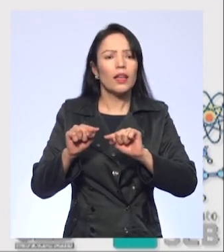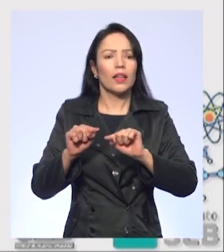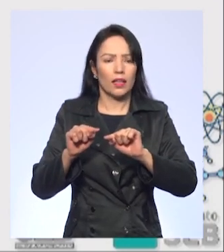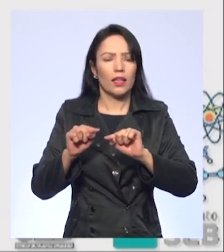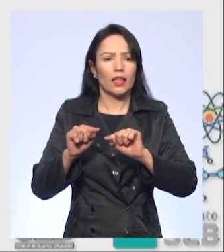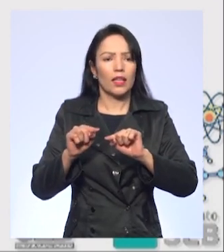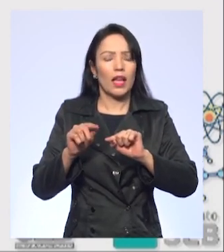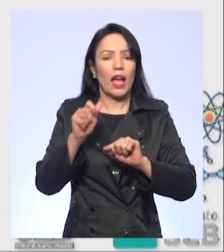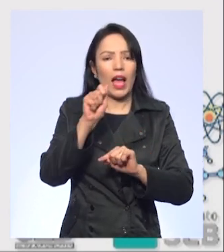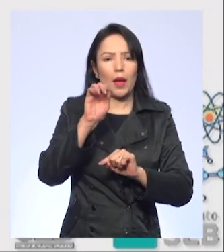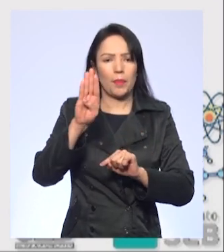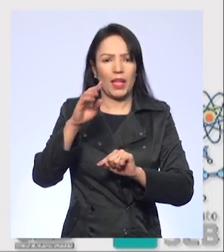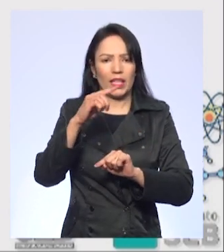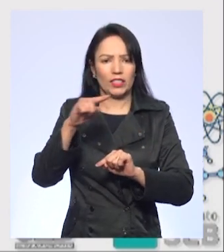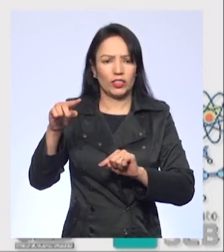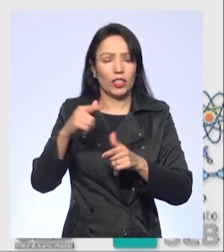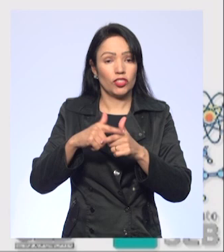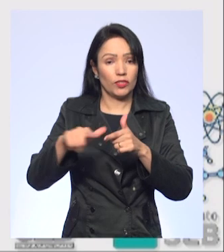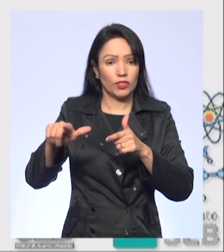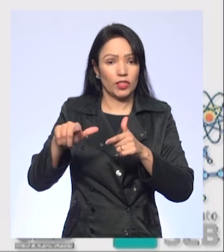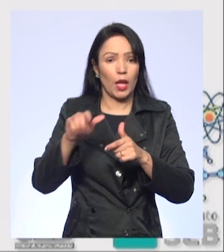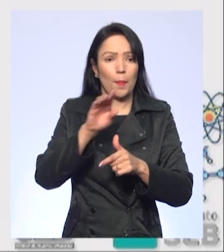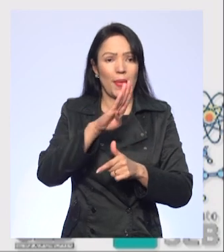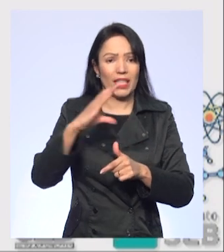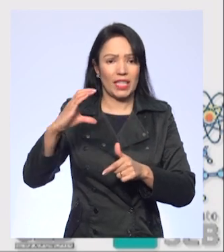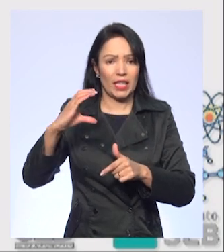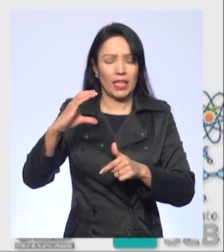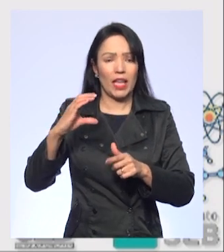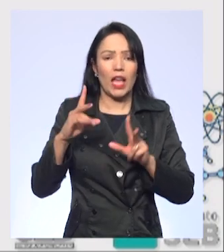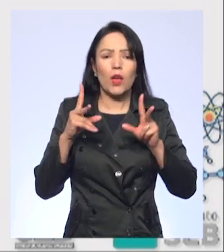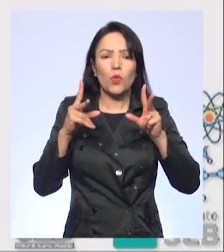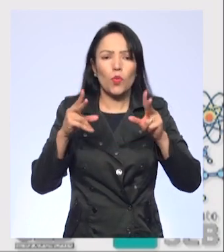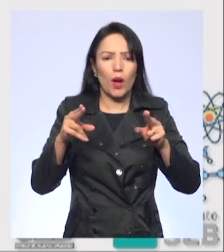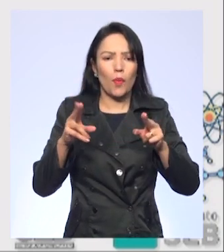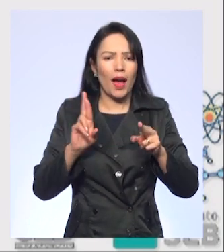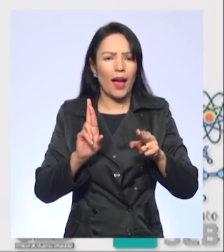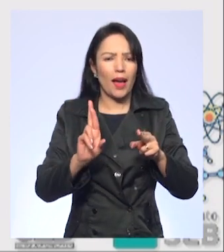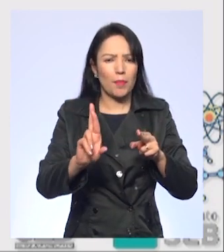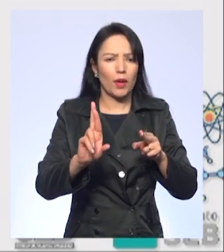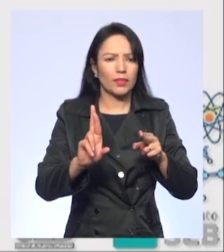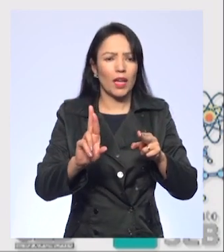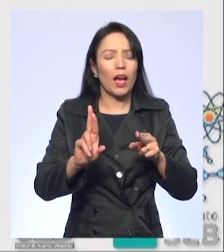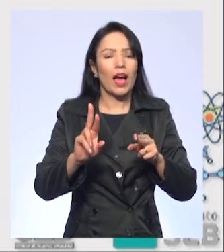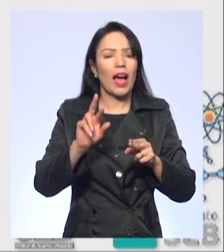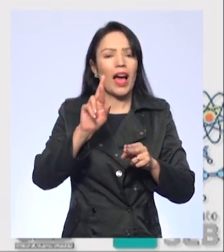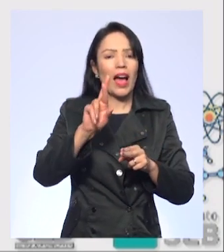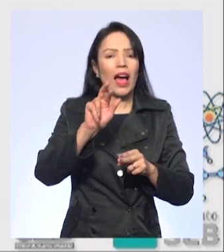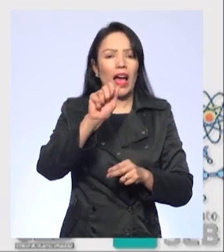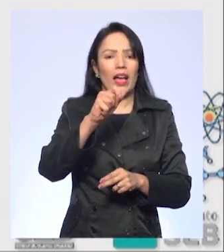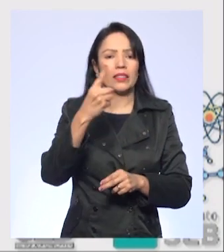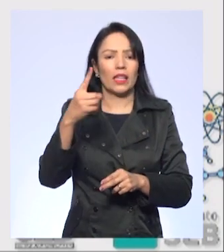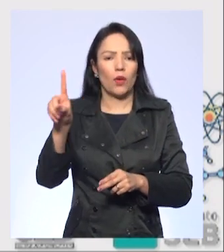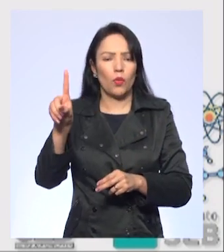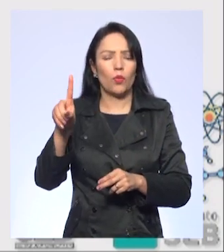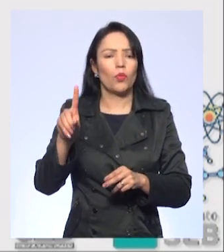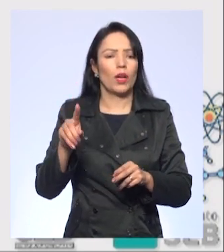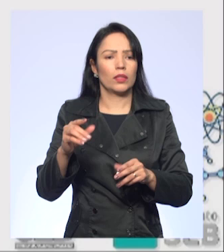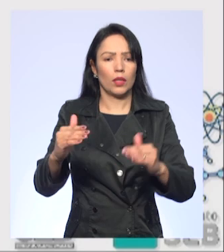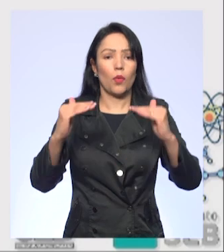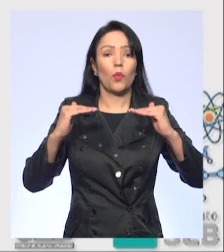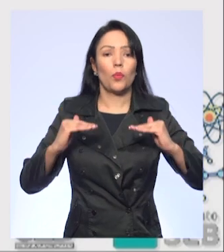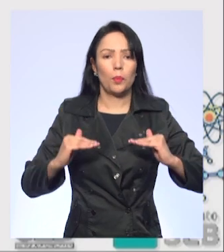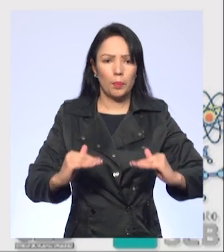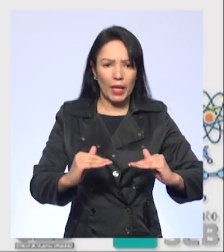pelo segmento BC, a resposta será igual à razão dos segmentos correspondentes a esse